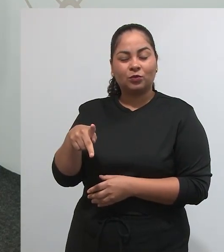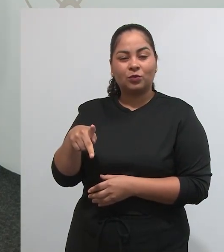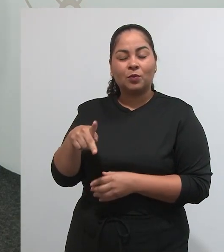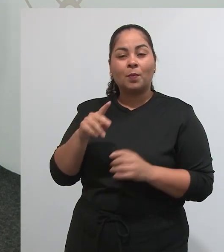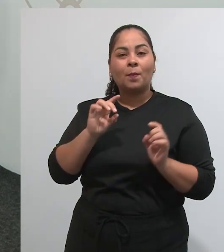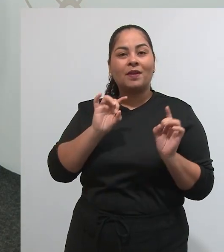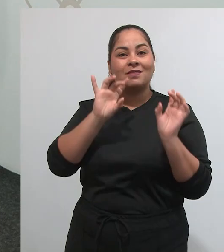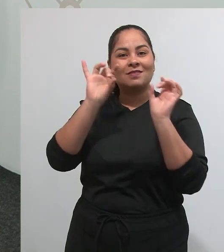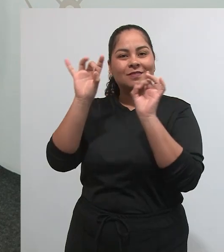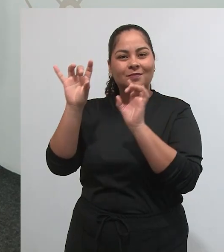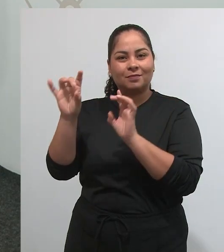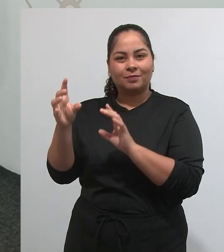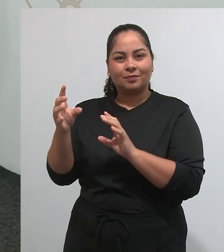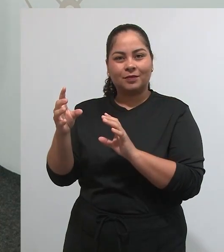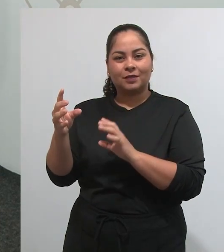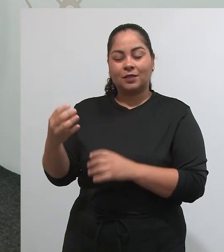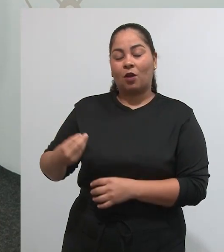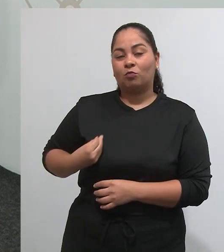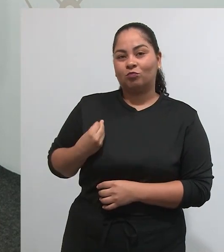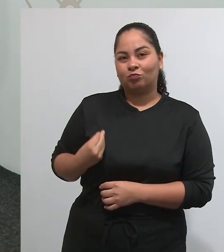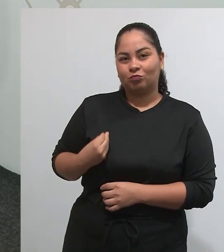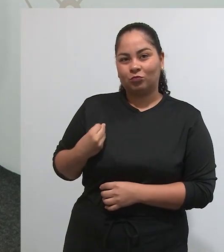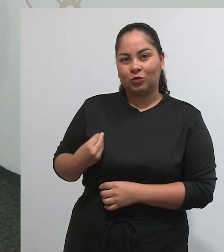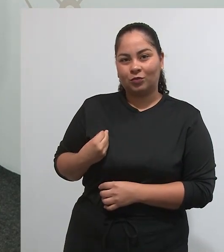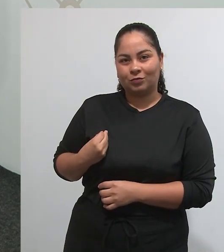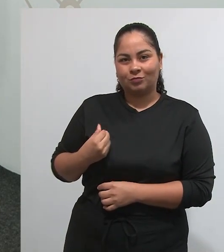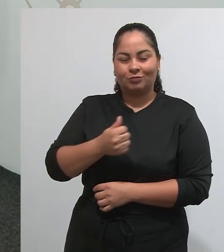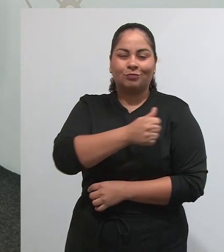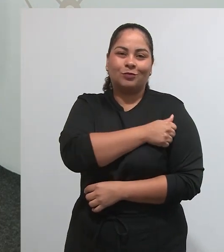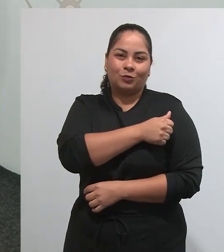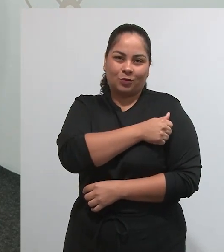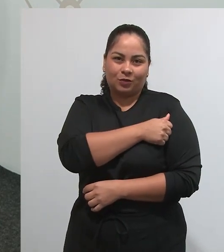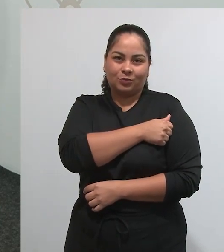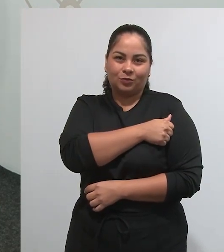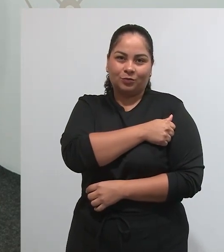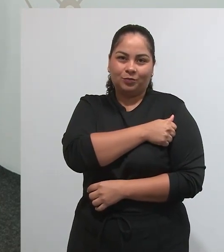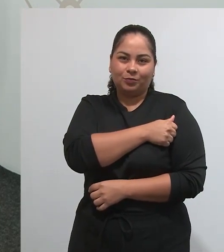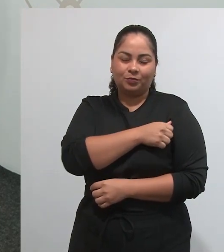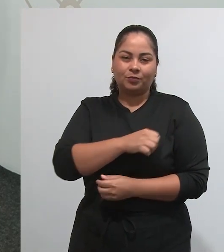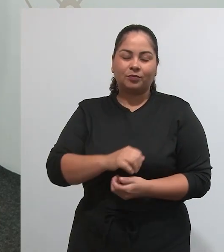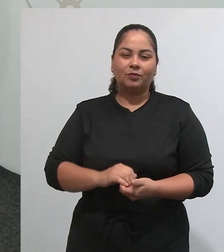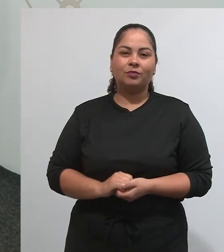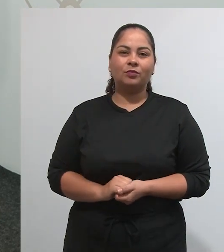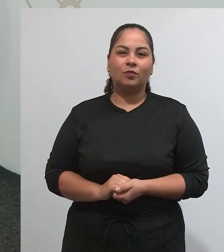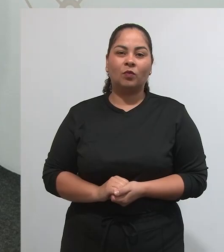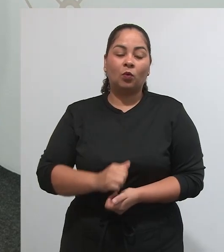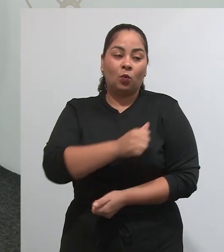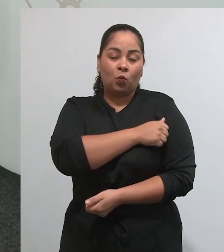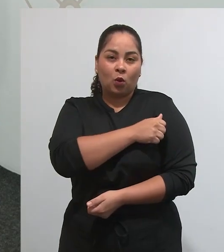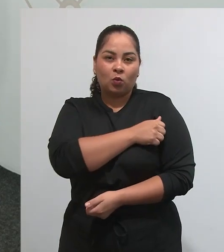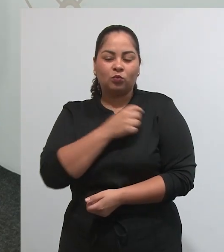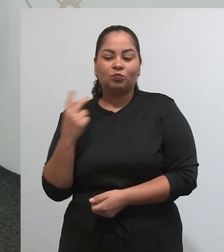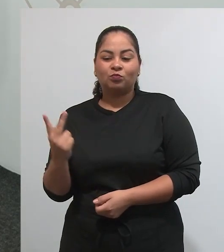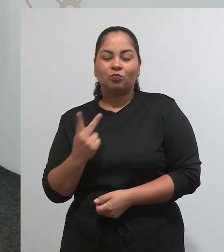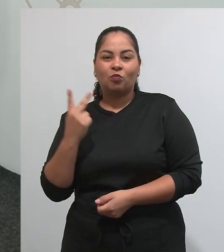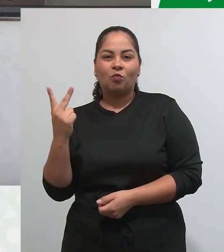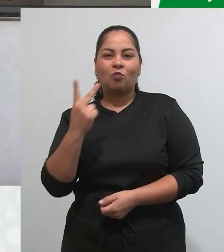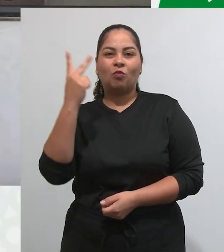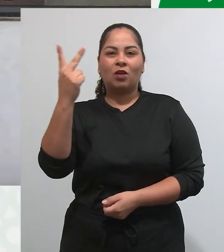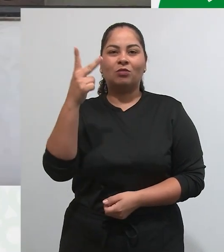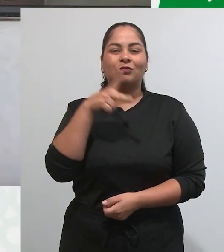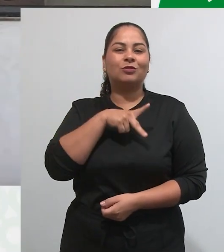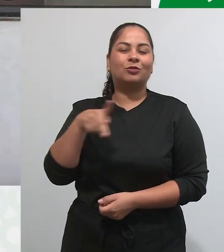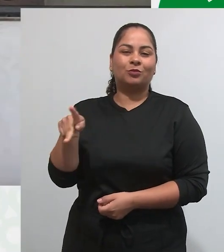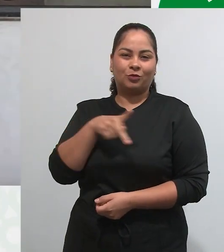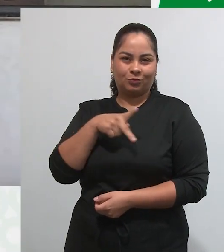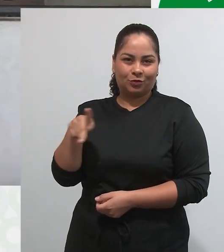ele é tão especial na vida do aluno, como ele tem muitos alunos, ele passa despercebido, mas não desvalorizado.